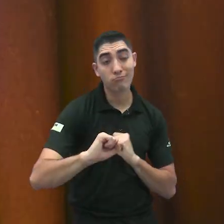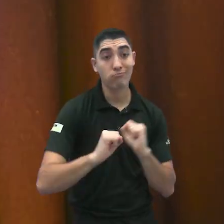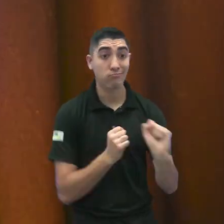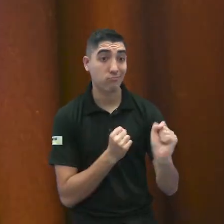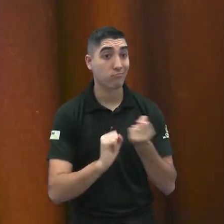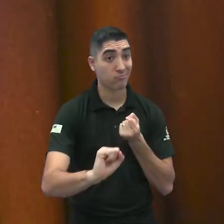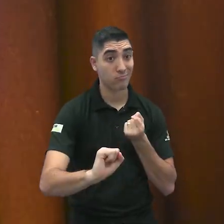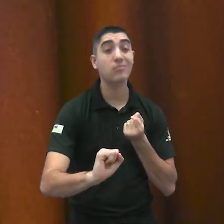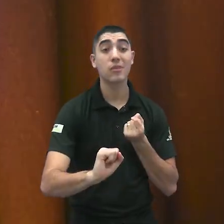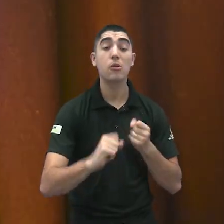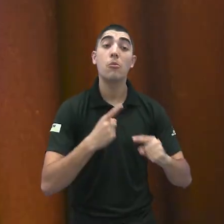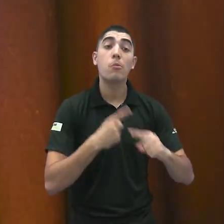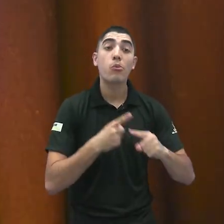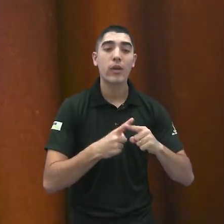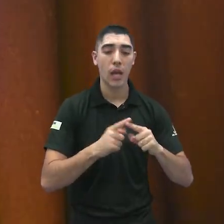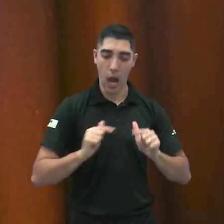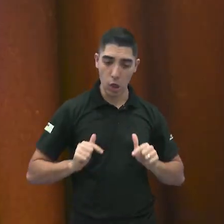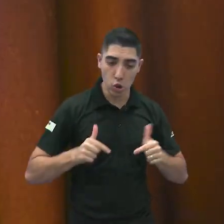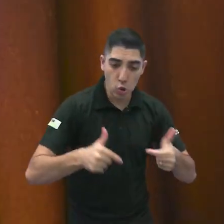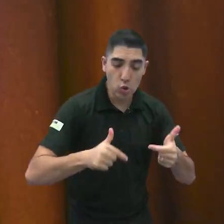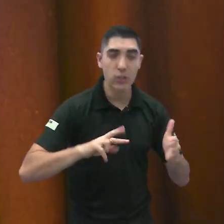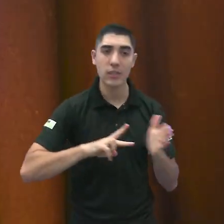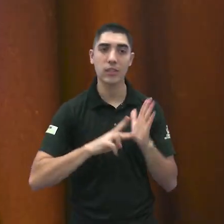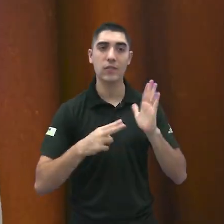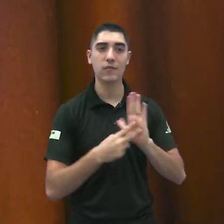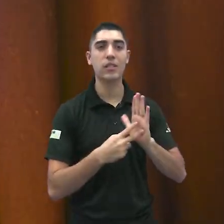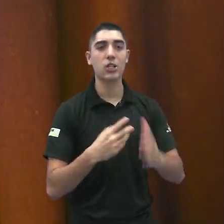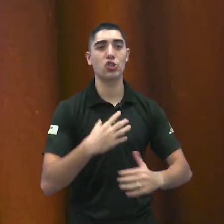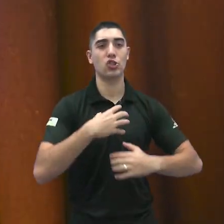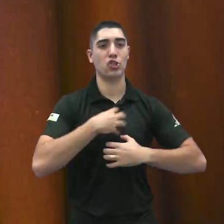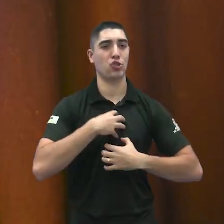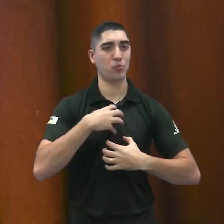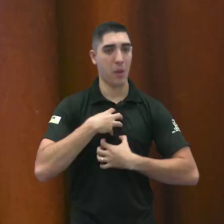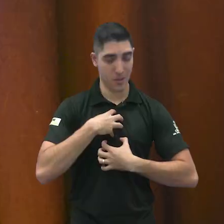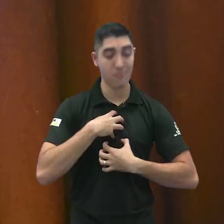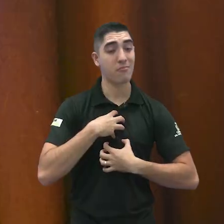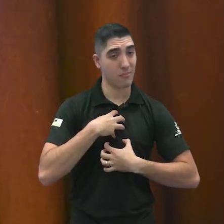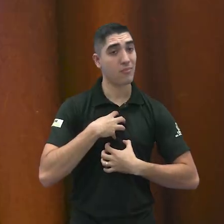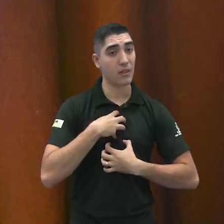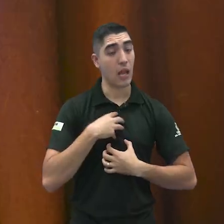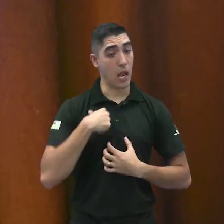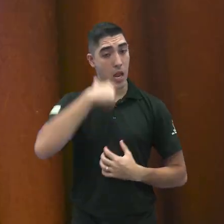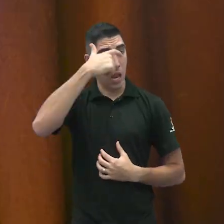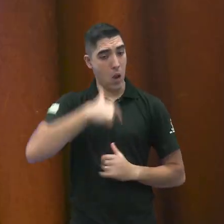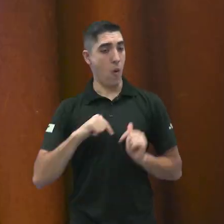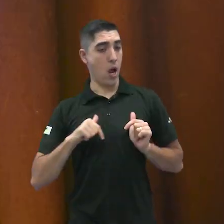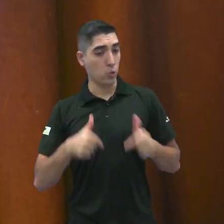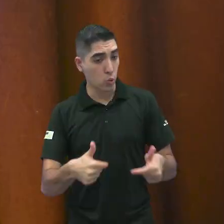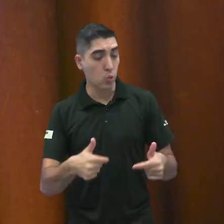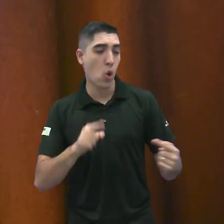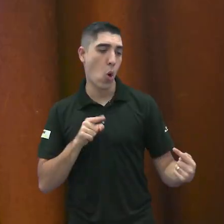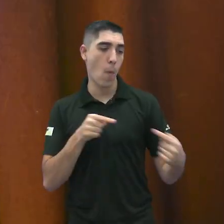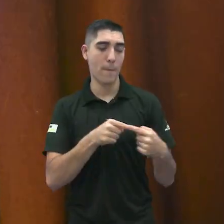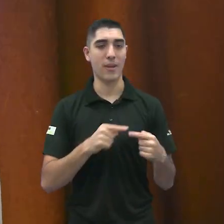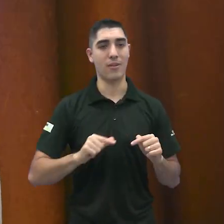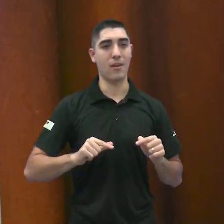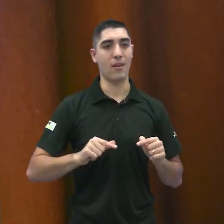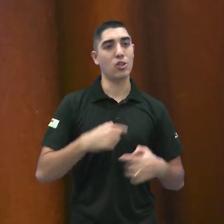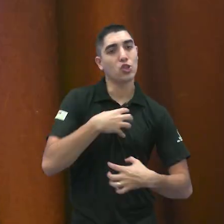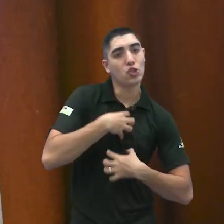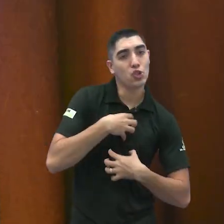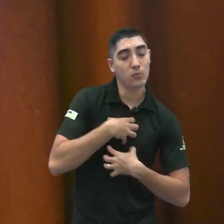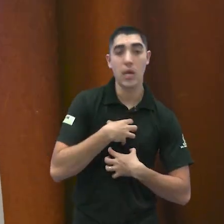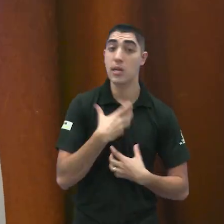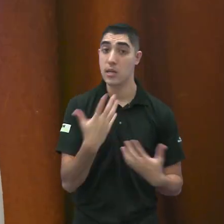reação fala de sentimento. Então, como eu sinto e como eu reajo a partir desse sentimento. E aí,